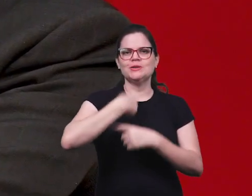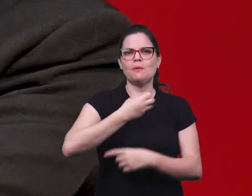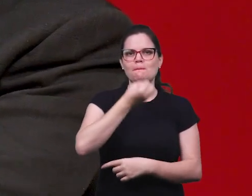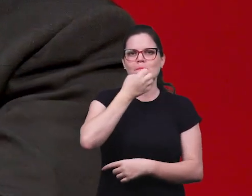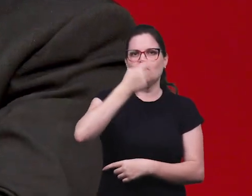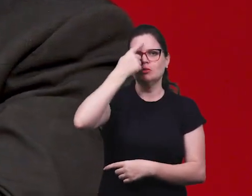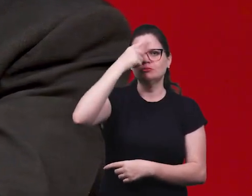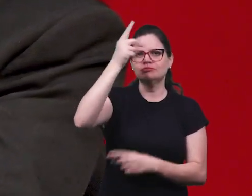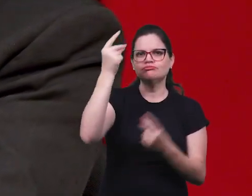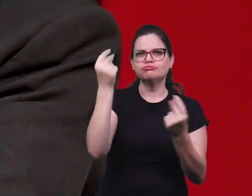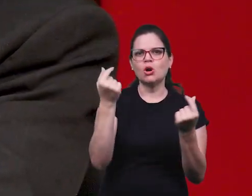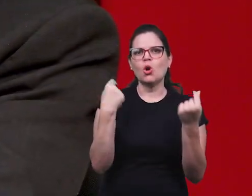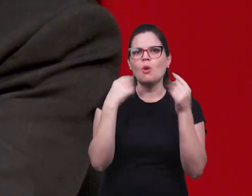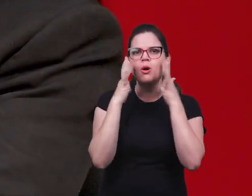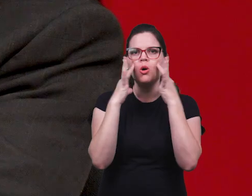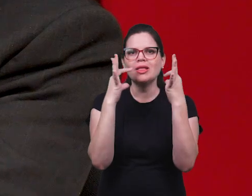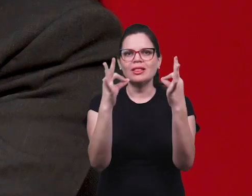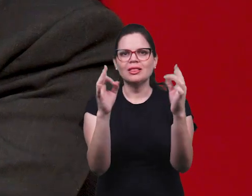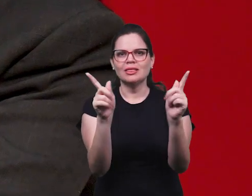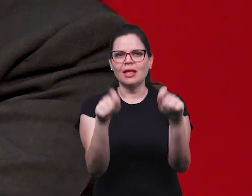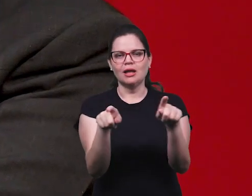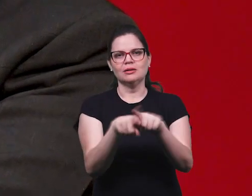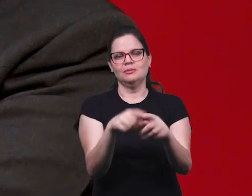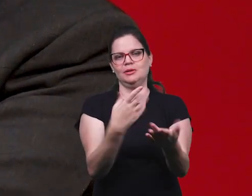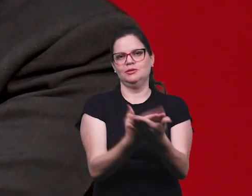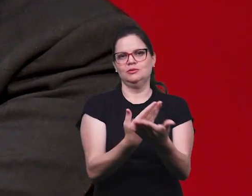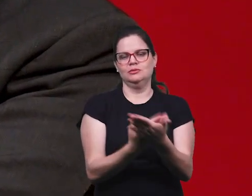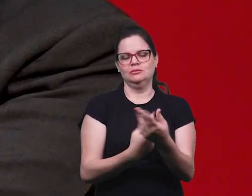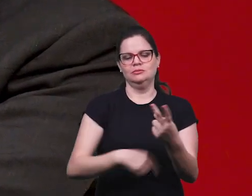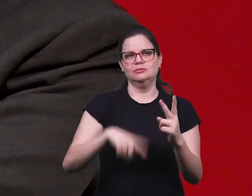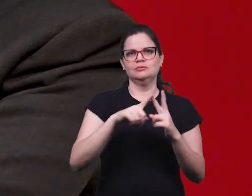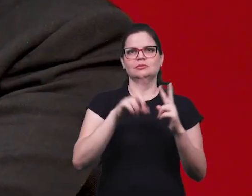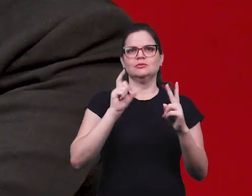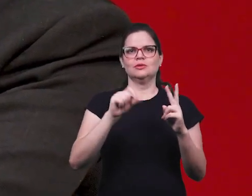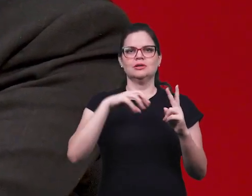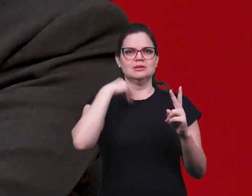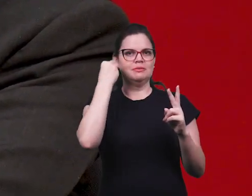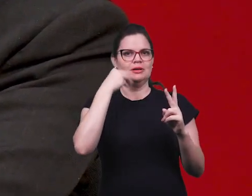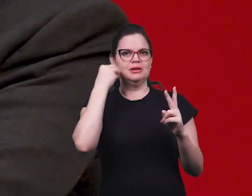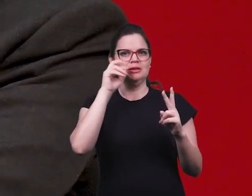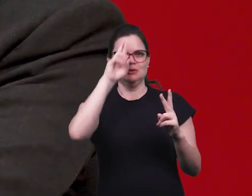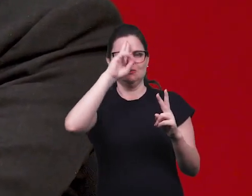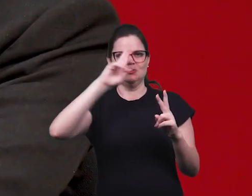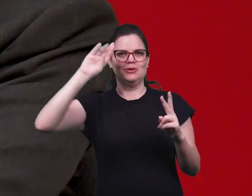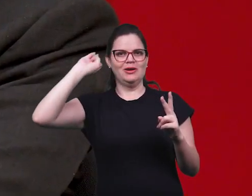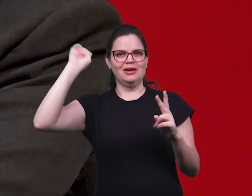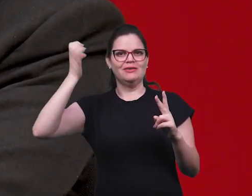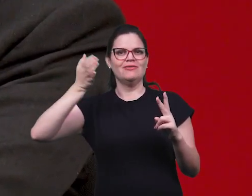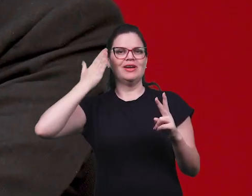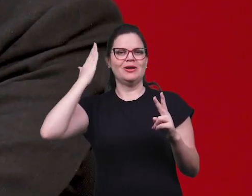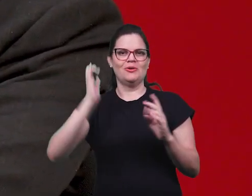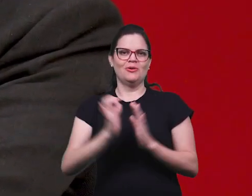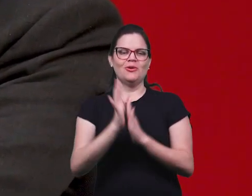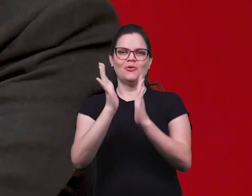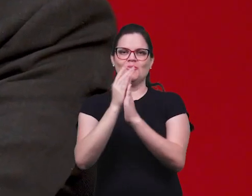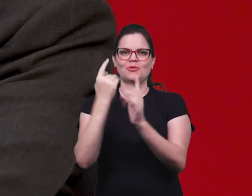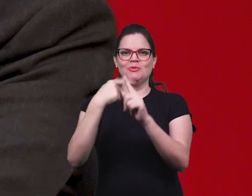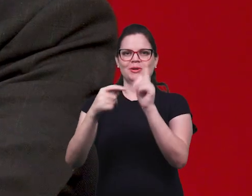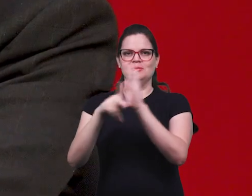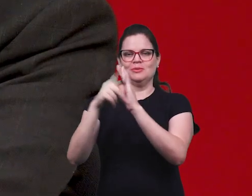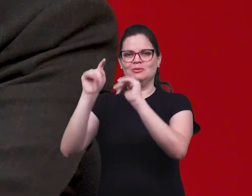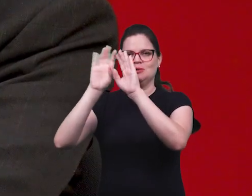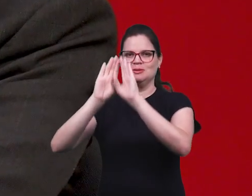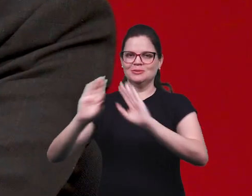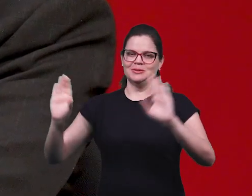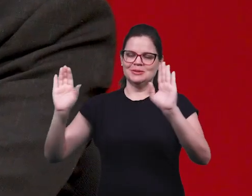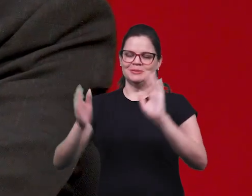uma maior concentração nos estudos e, ao mesmo tempo, uma experiência com o louvor revelado, que vem da eternidade,